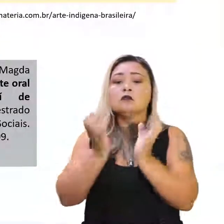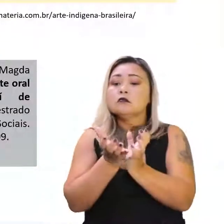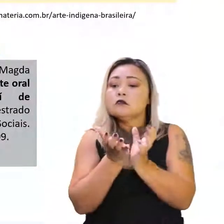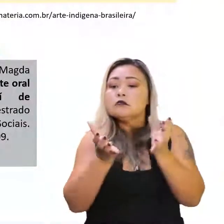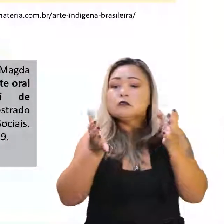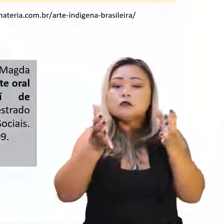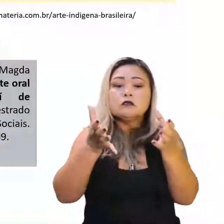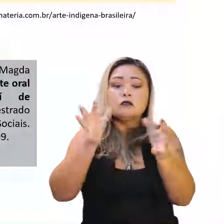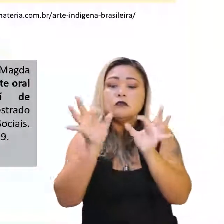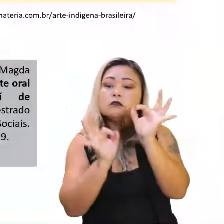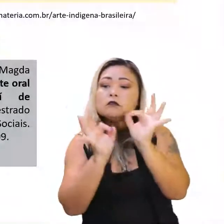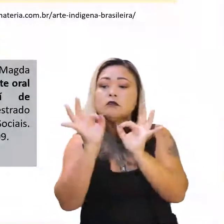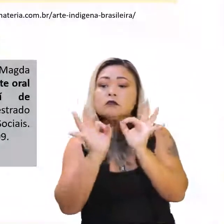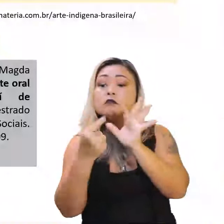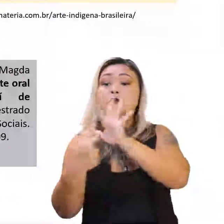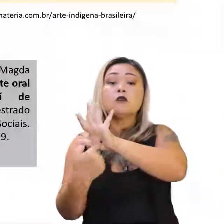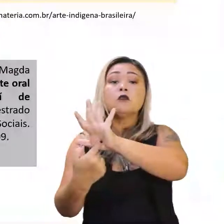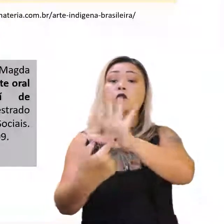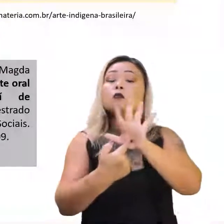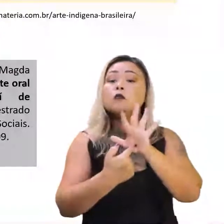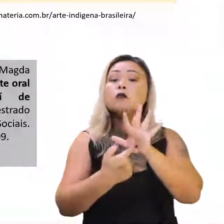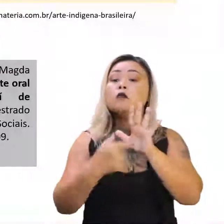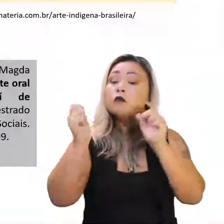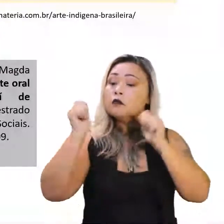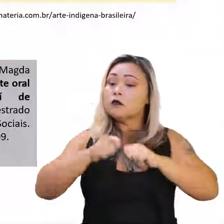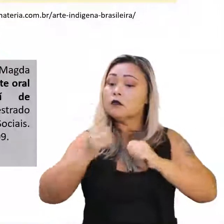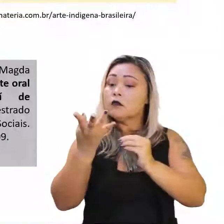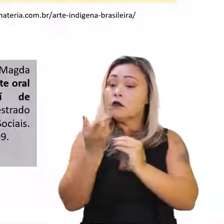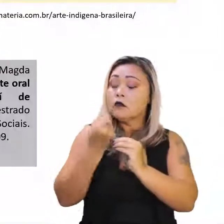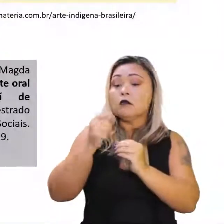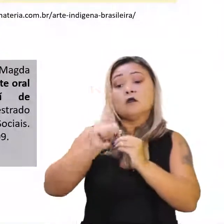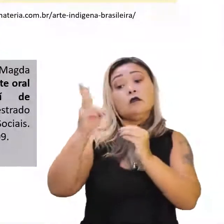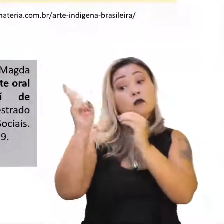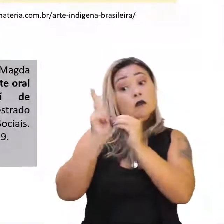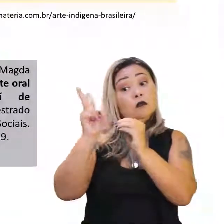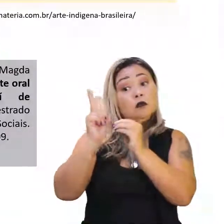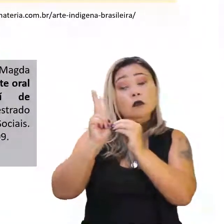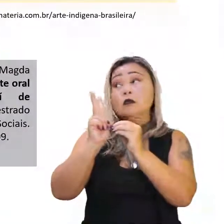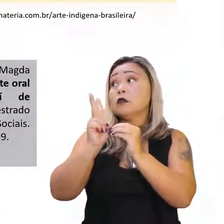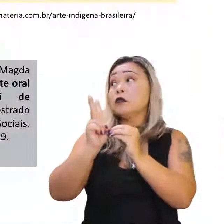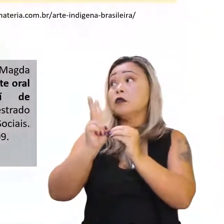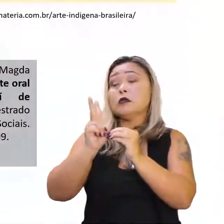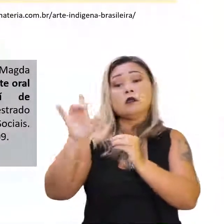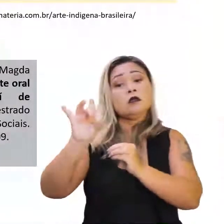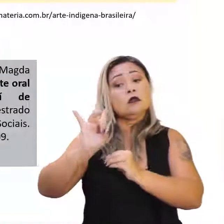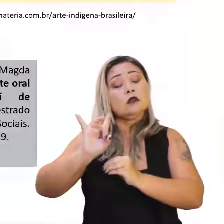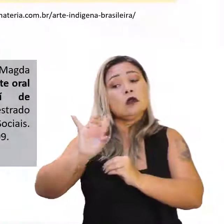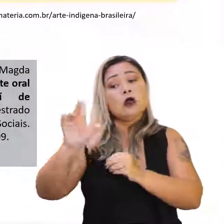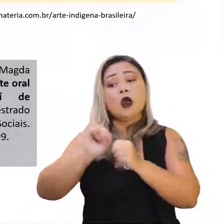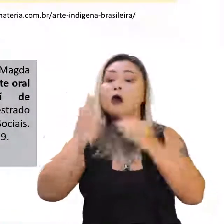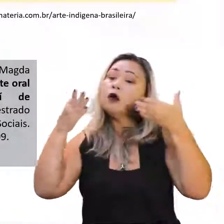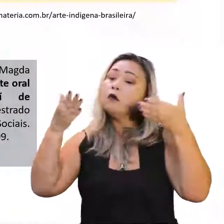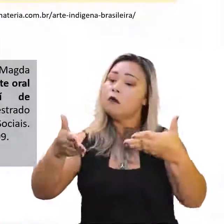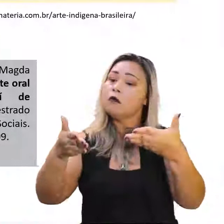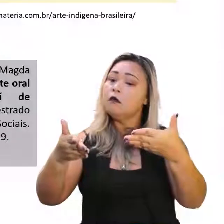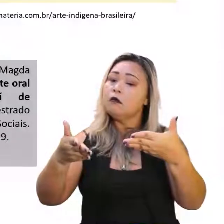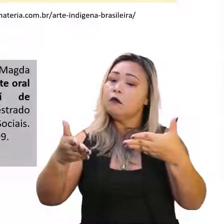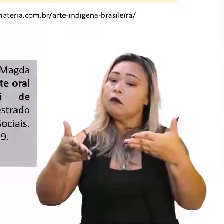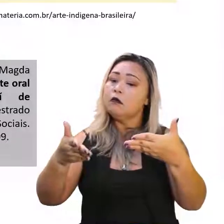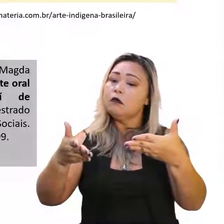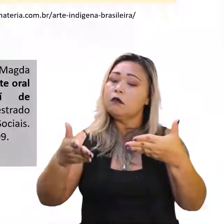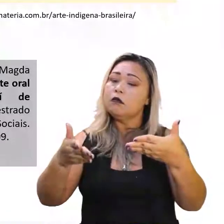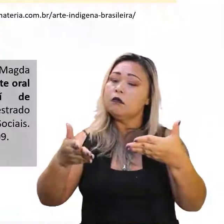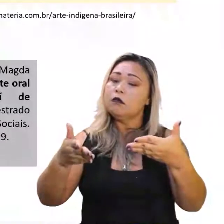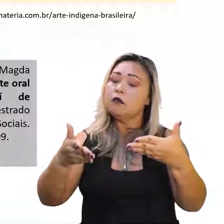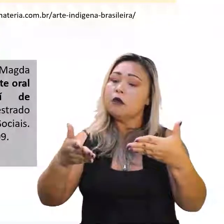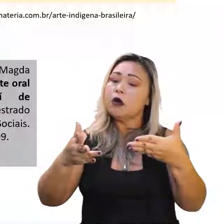vasos também estendidos mostrando que a arte indígena não só ela primava